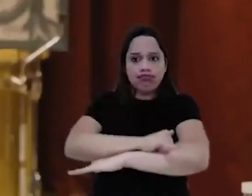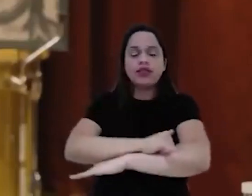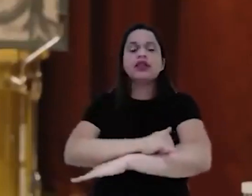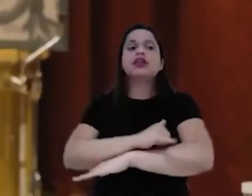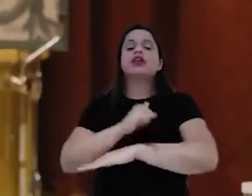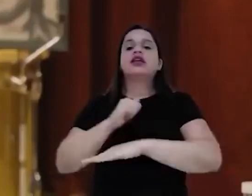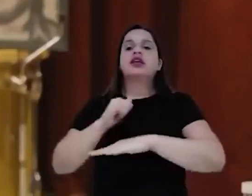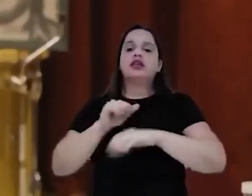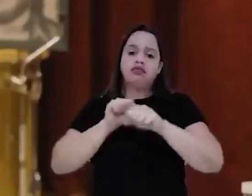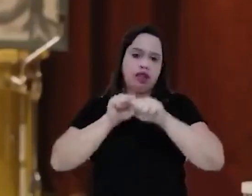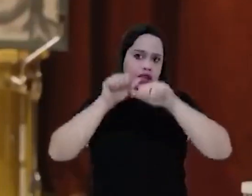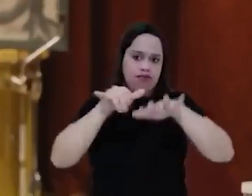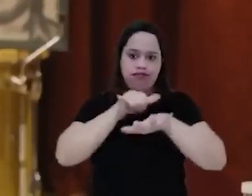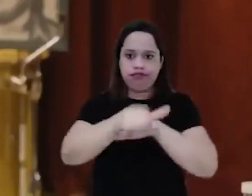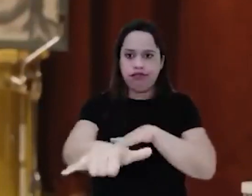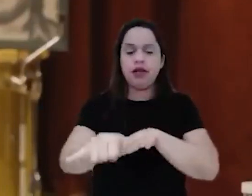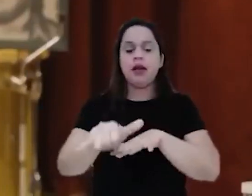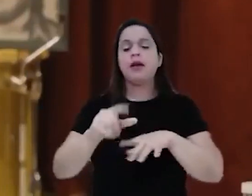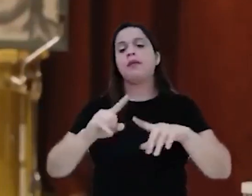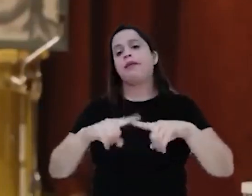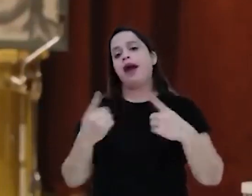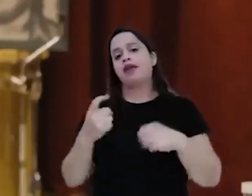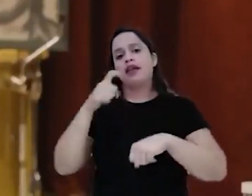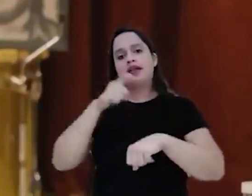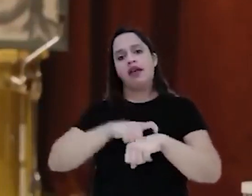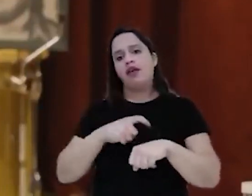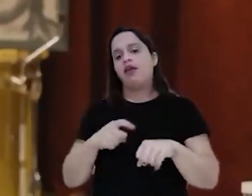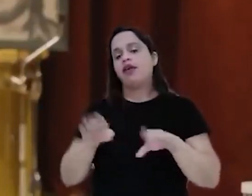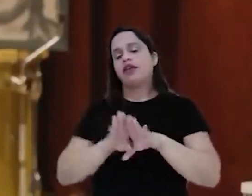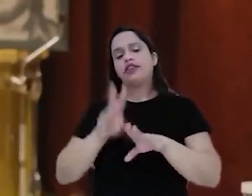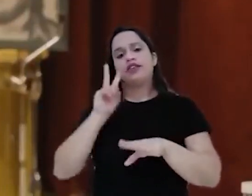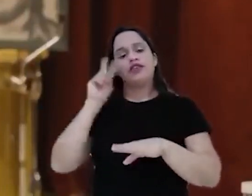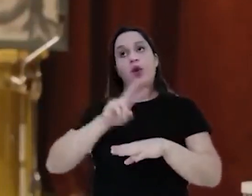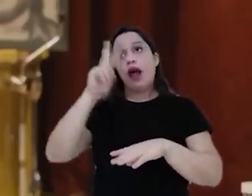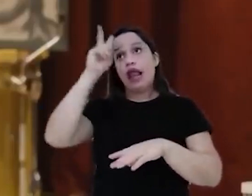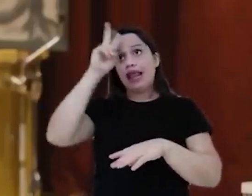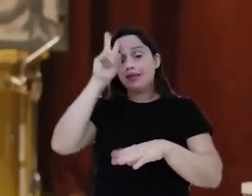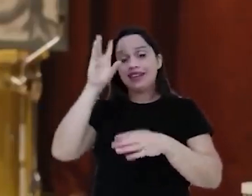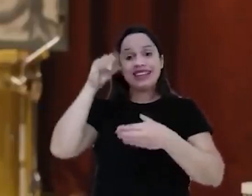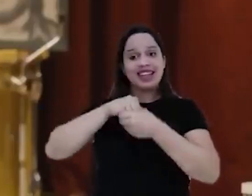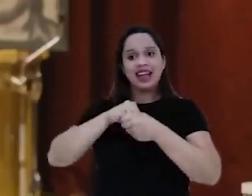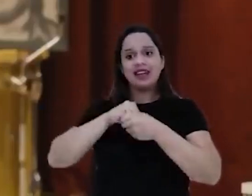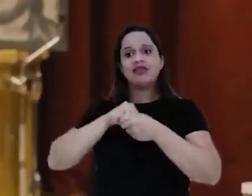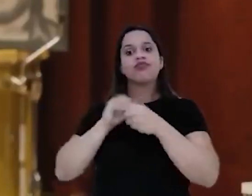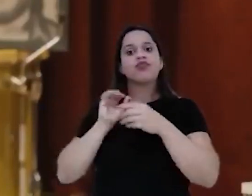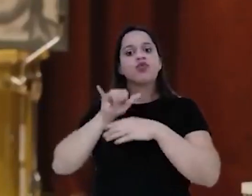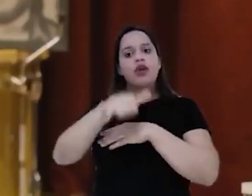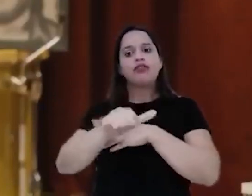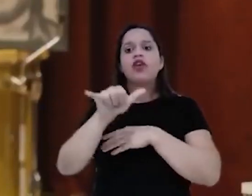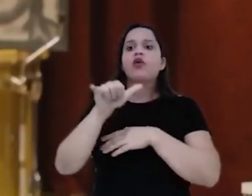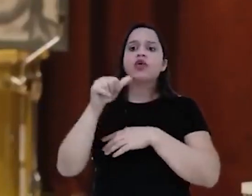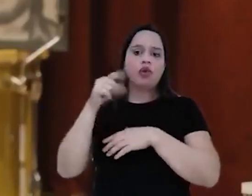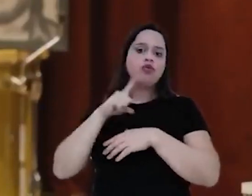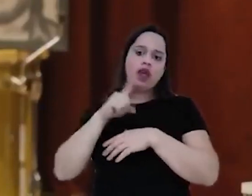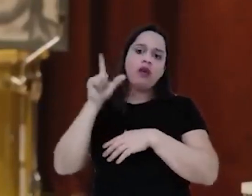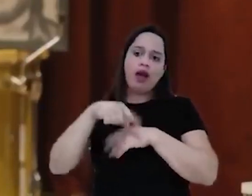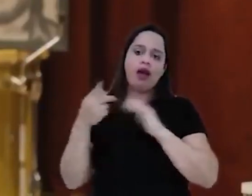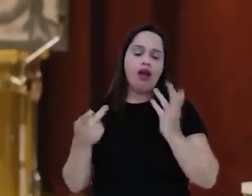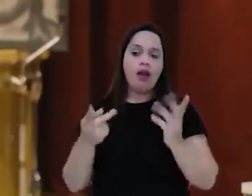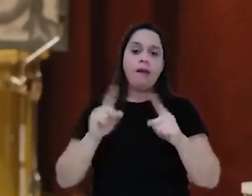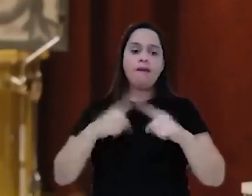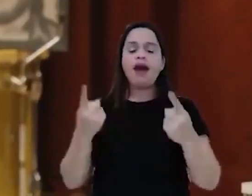é só isso E aí na queda assim não lembro de nada assim mas assim a lembrança de dentro do avião foi essa uma das últimas